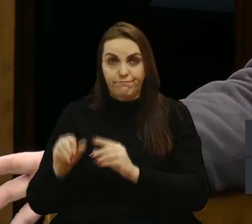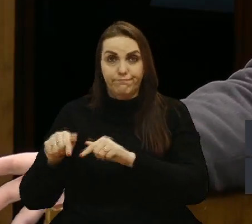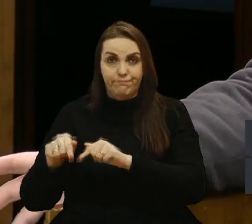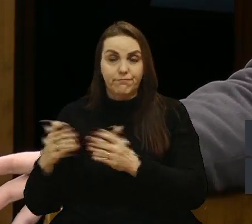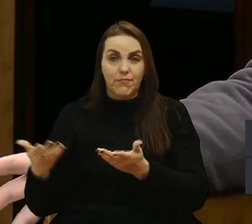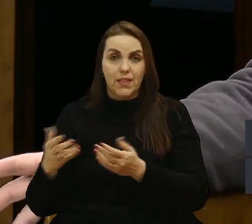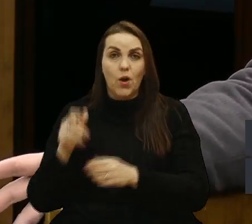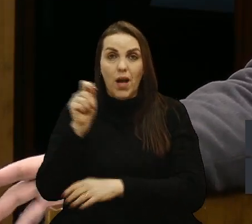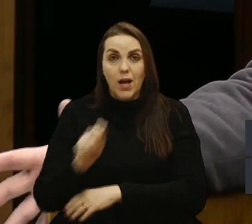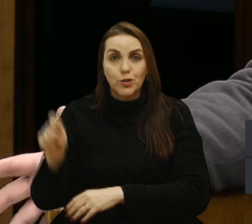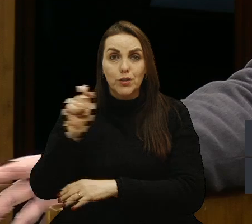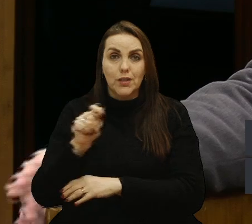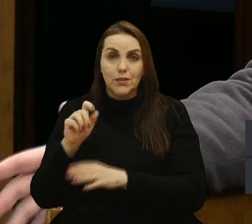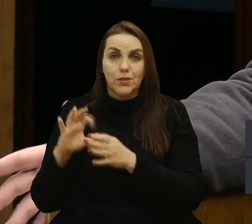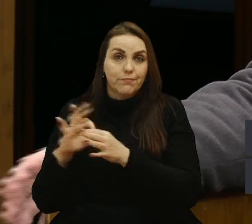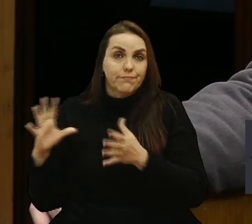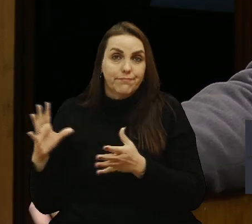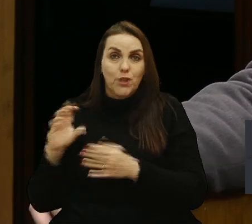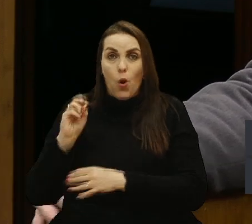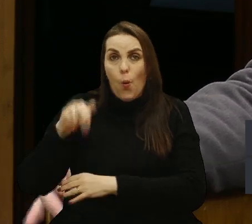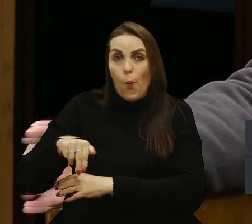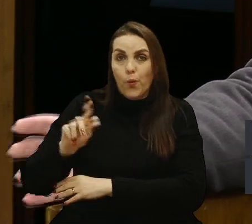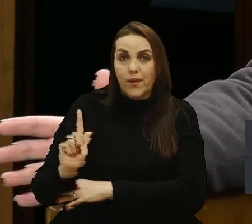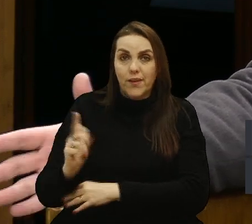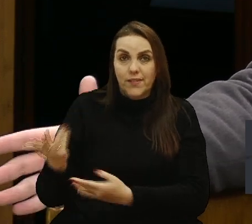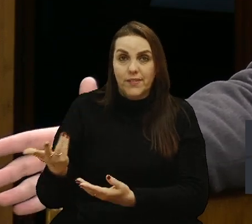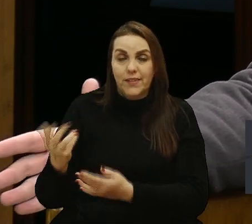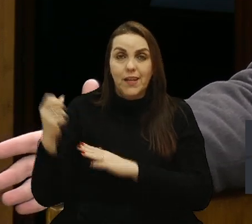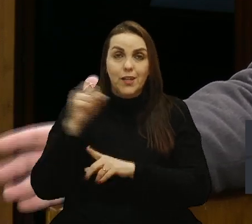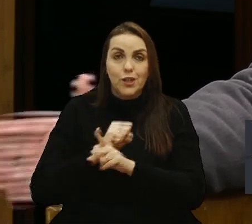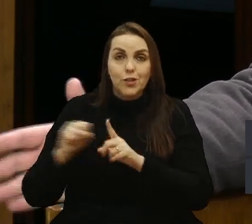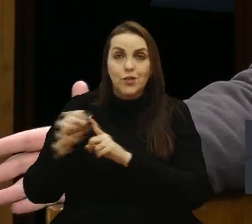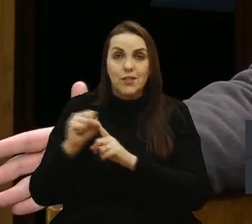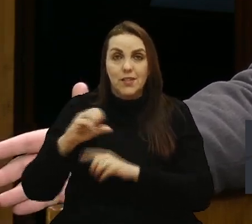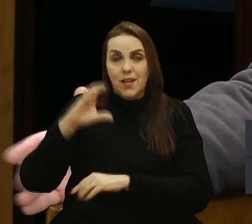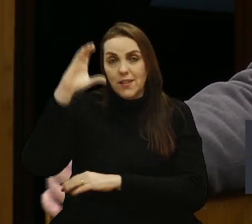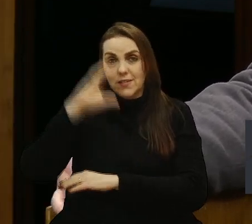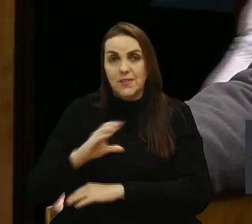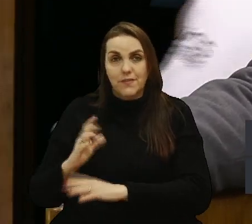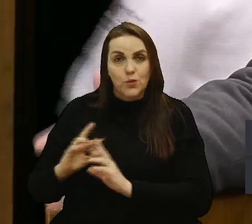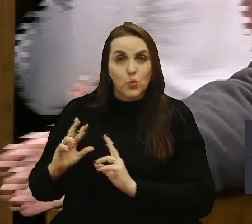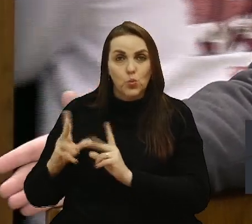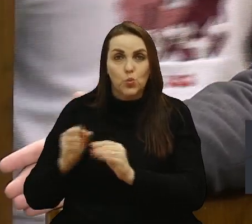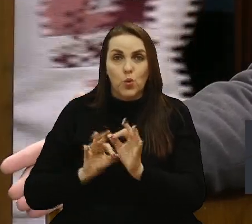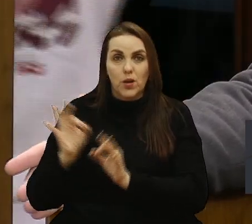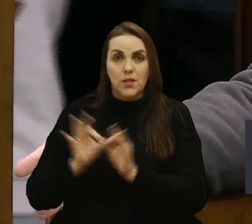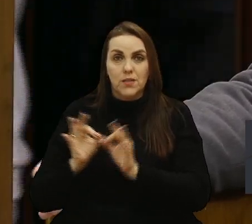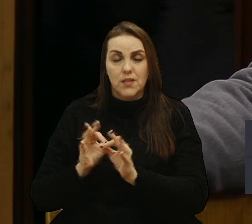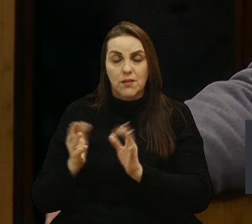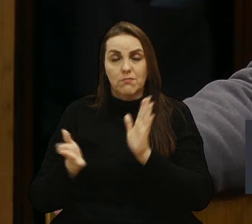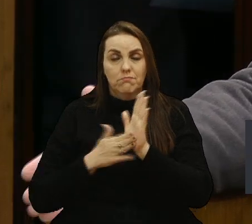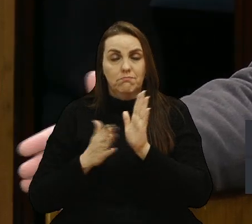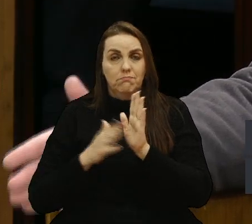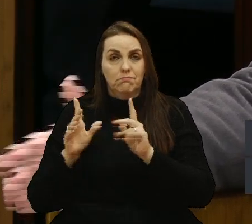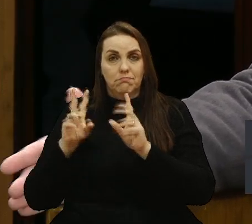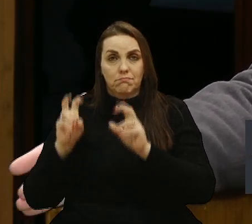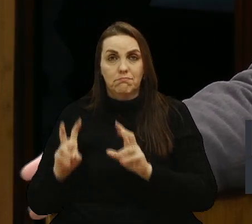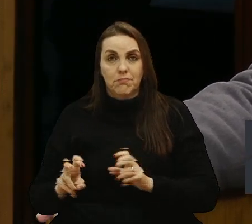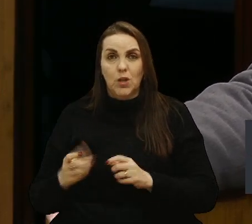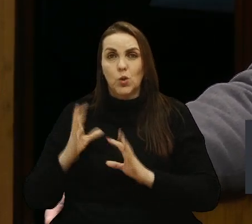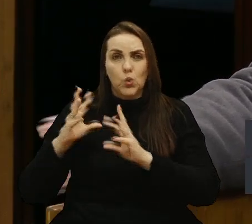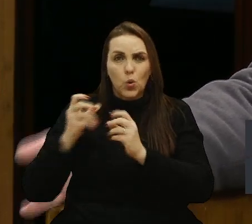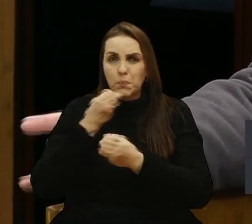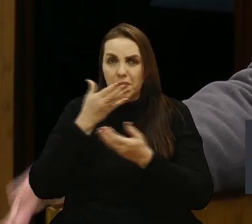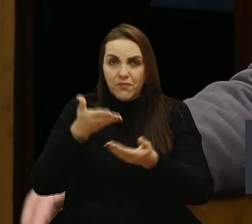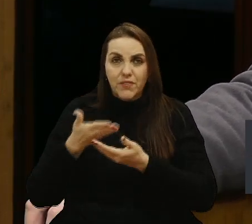de associações independentes, de entidades, de ONGs, é a sociedade civil de maneira organizada, levantando pautas. Então, todos são muito bem-vindos